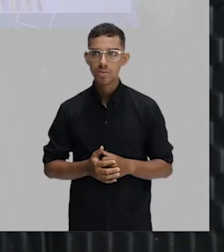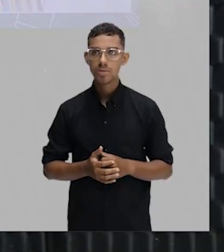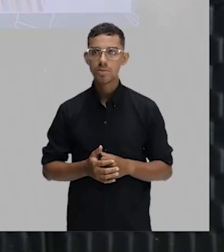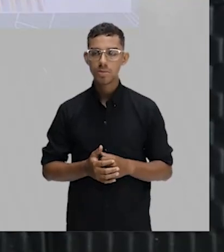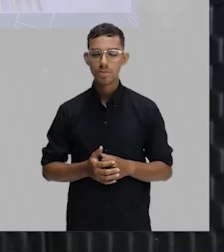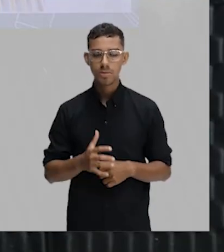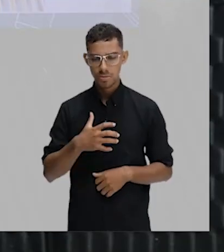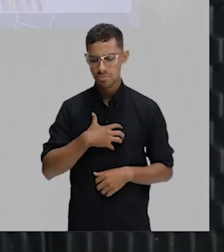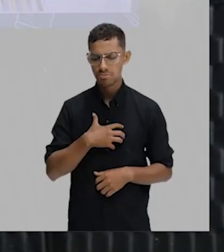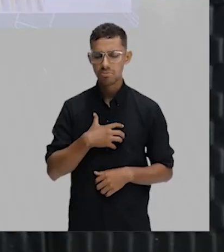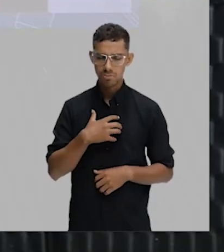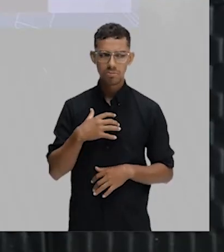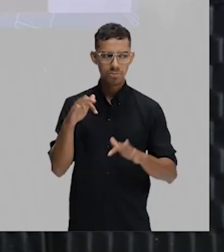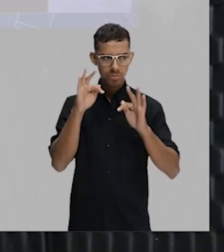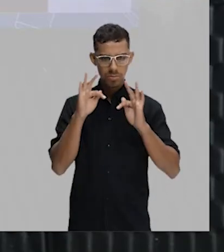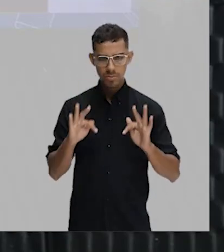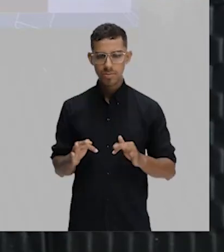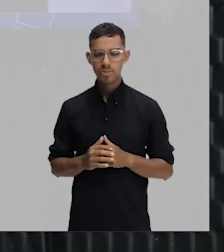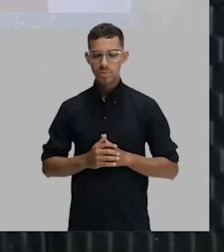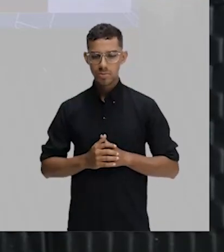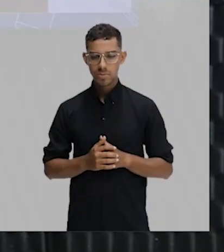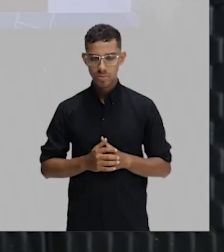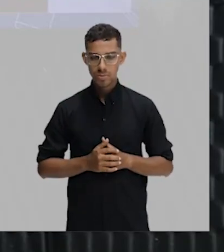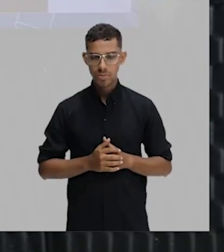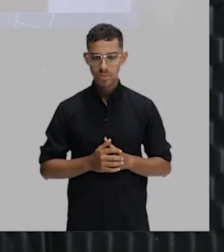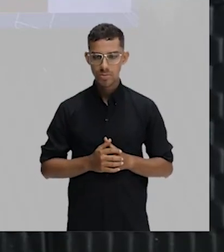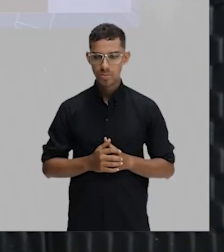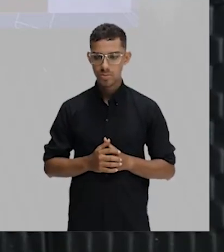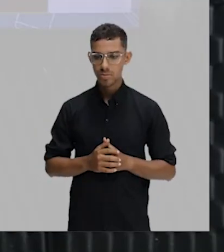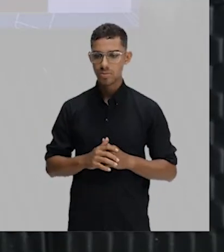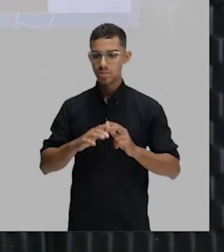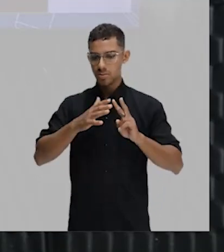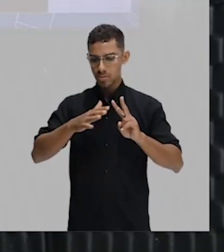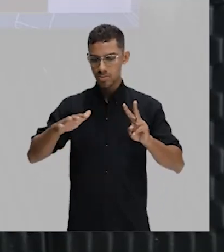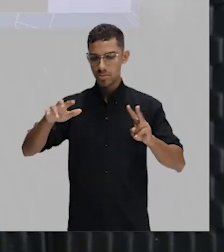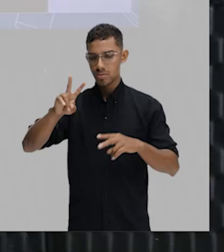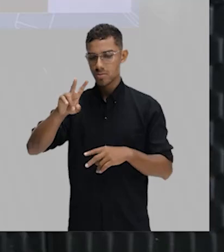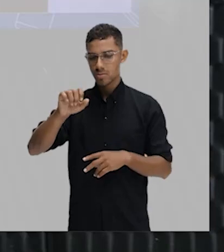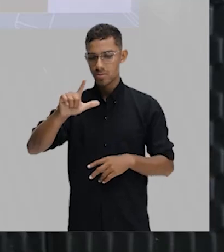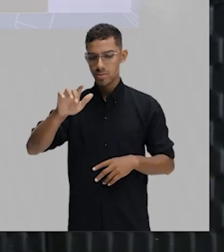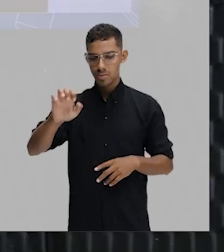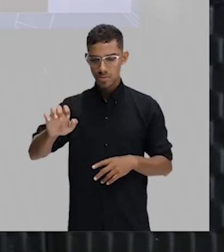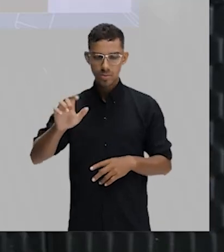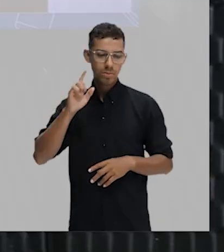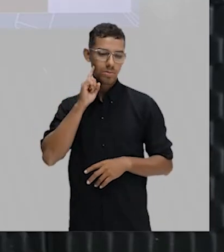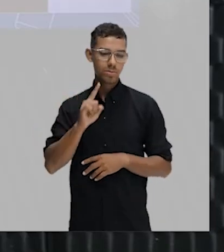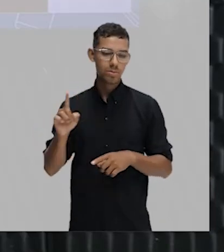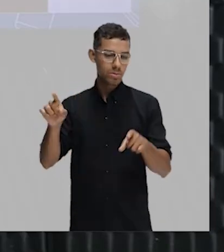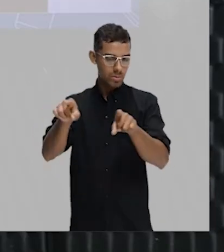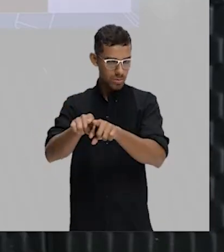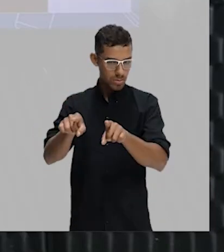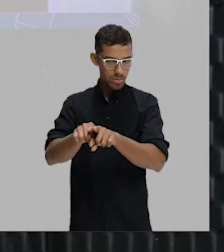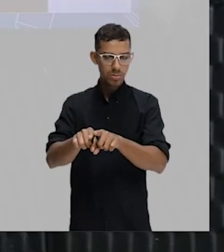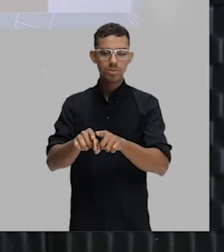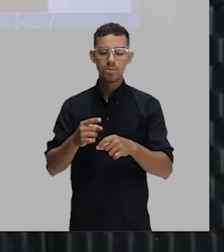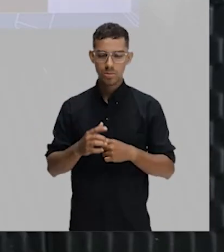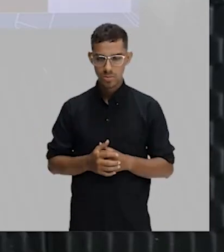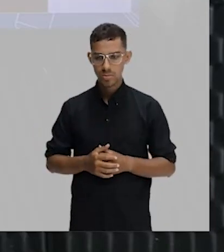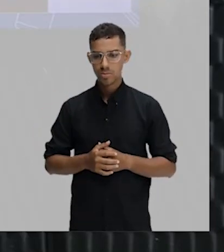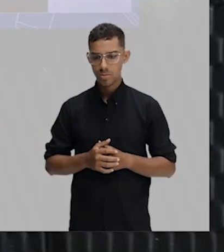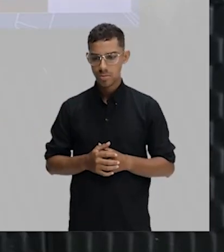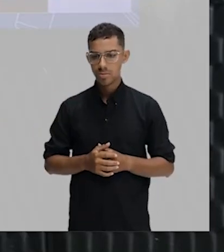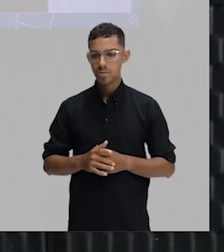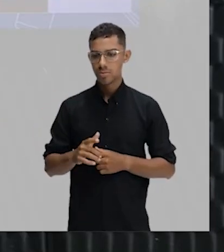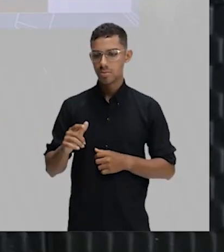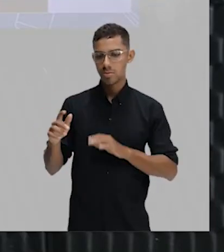pelo orgulho que a gente tem. Segundo, Centro Cultural da Vale, um prédio também da região da Praia Grande, tombado pelo patrimônio, que